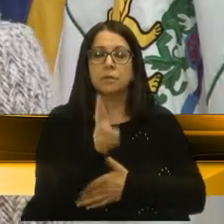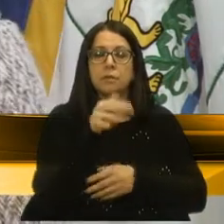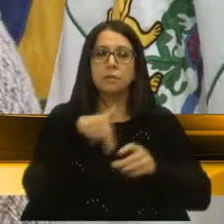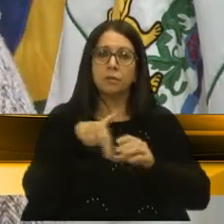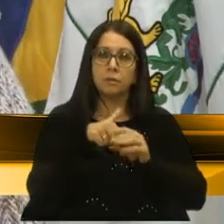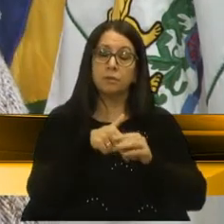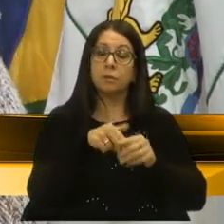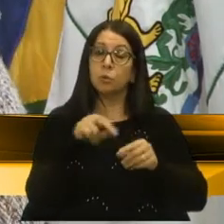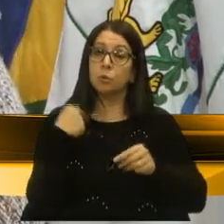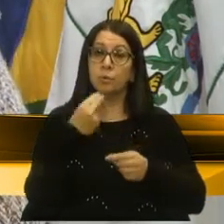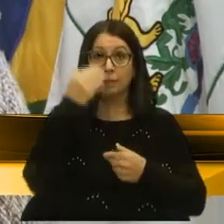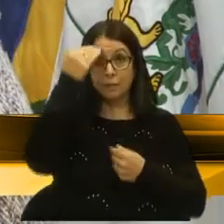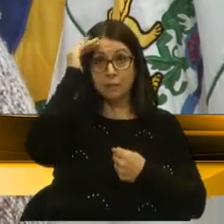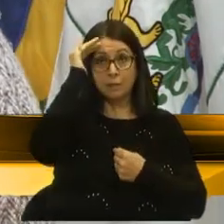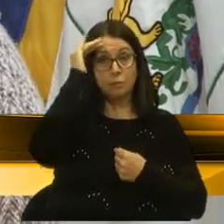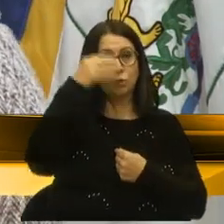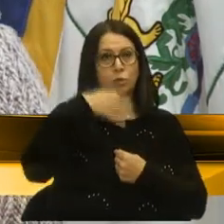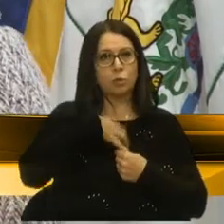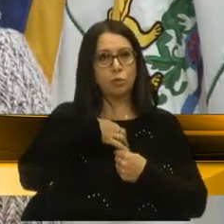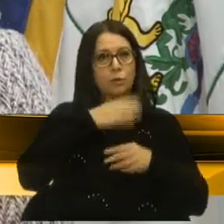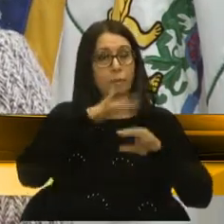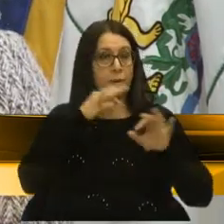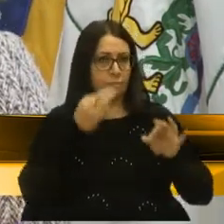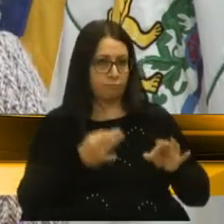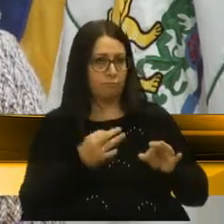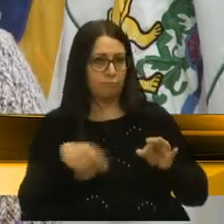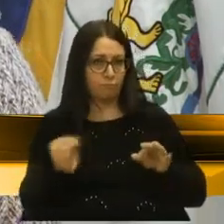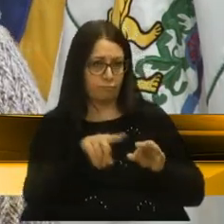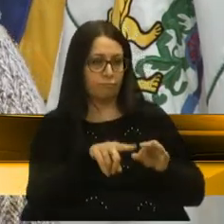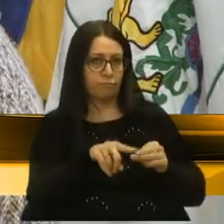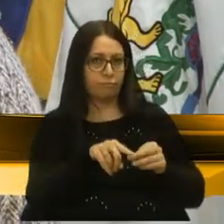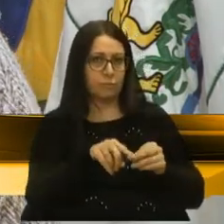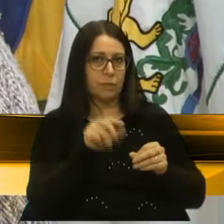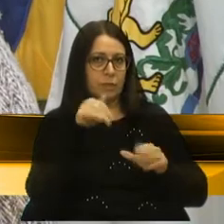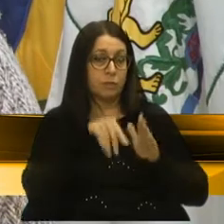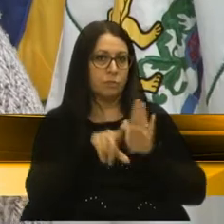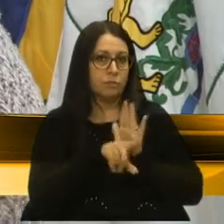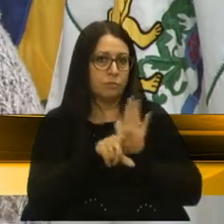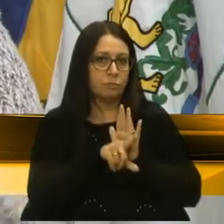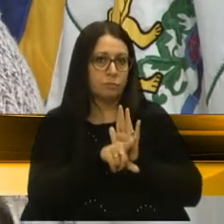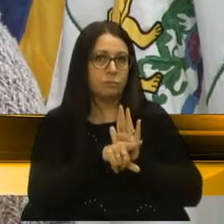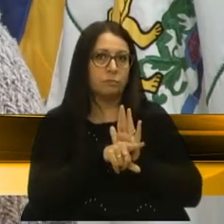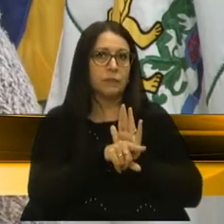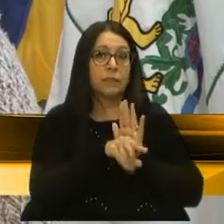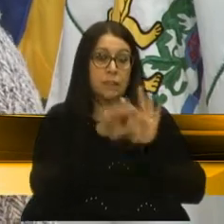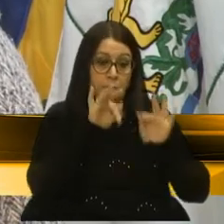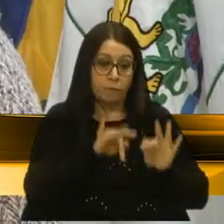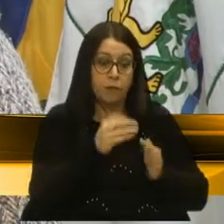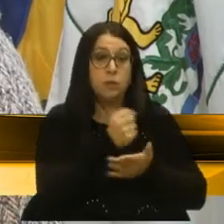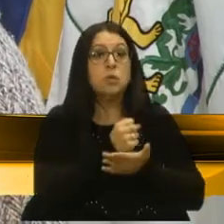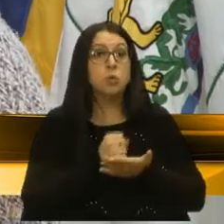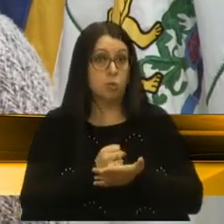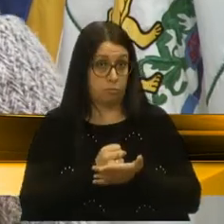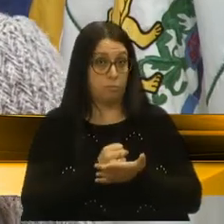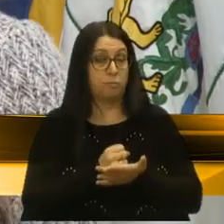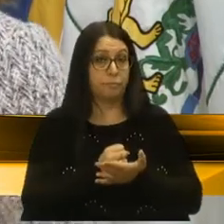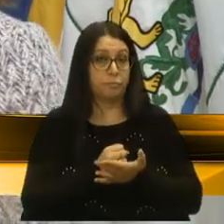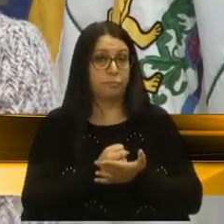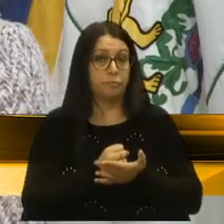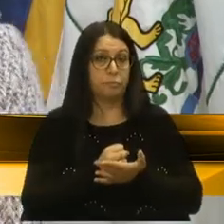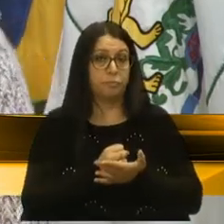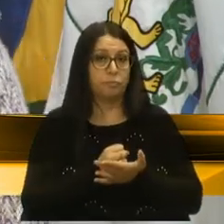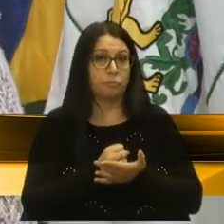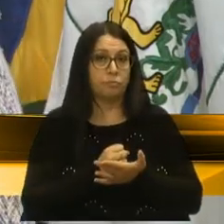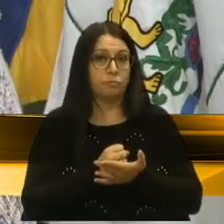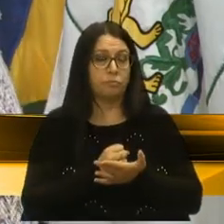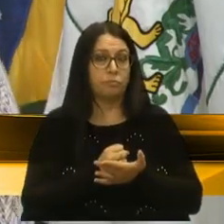a gente entende que, da forma mais adequada, né, no aspecto legal, seria terminar esse contrato, e,